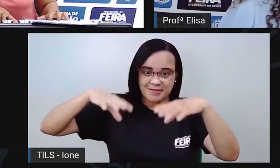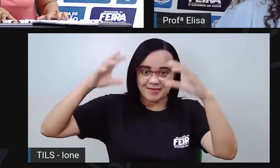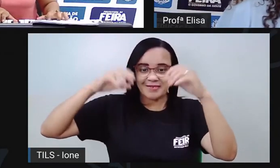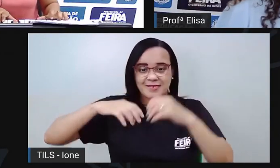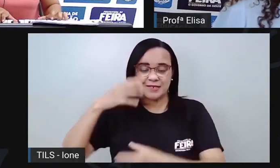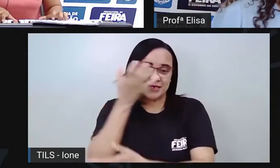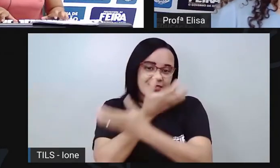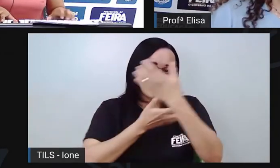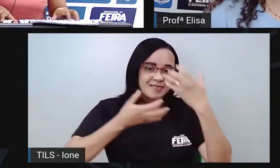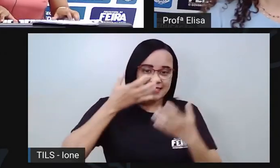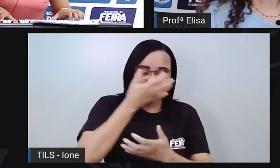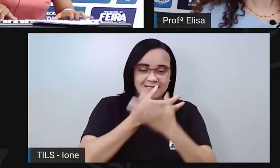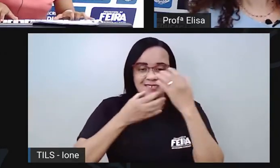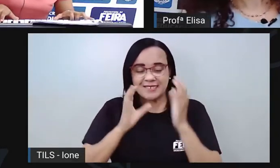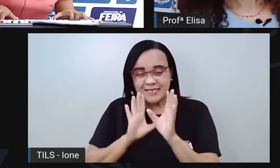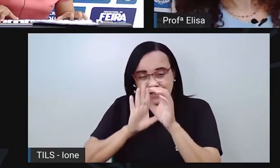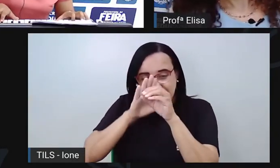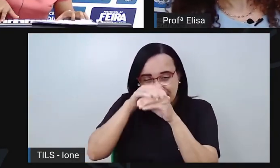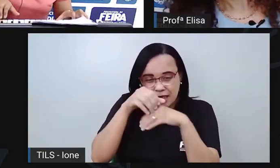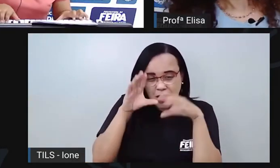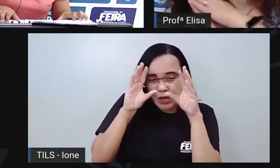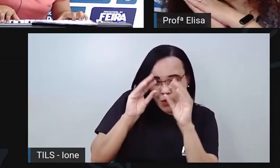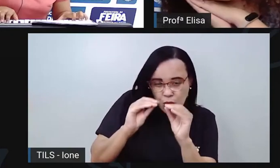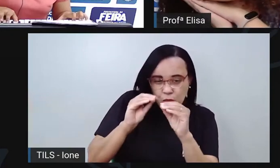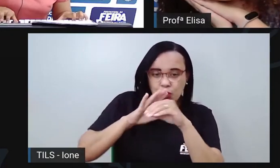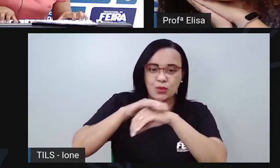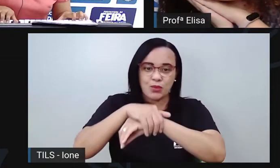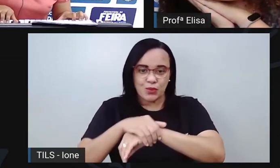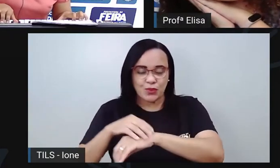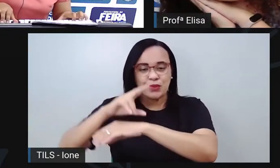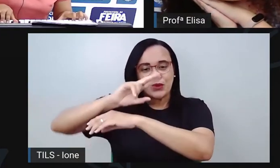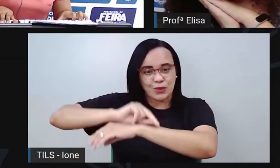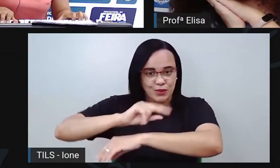e ele canta ao entardecer ele